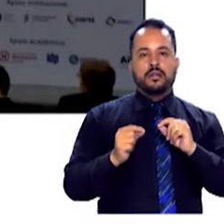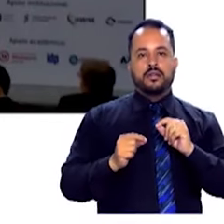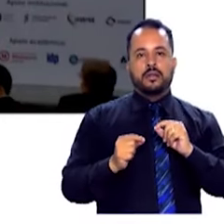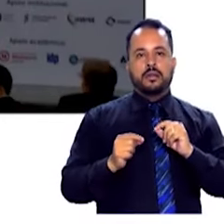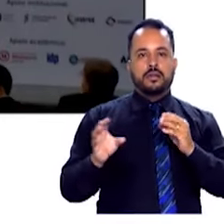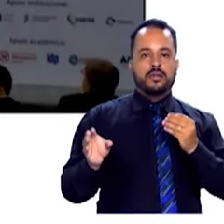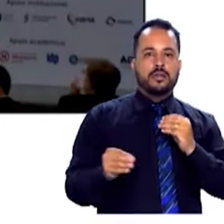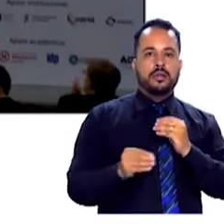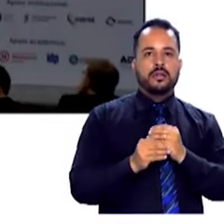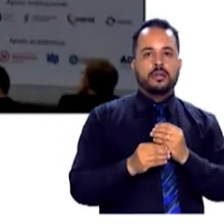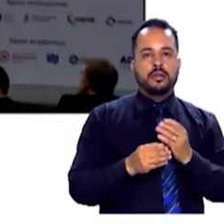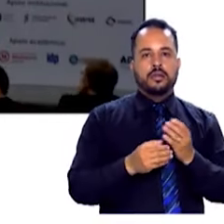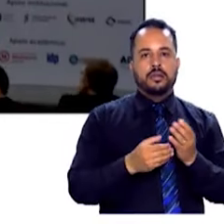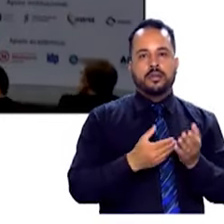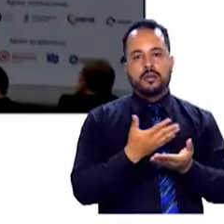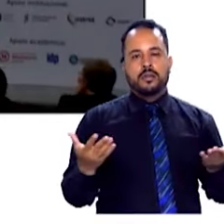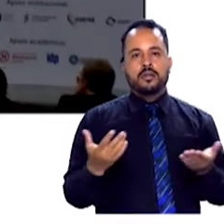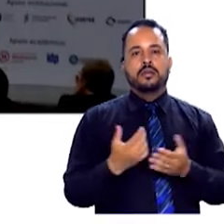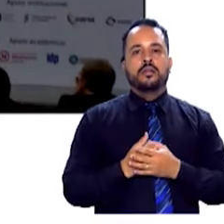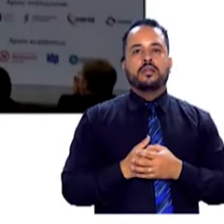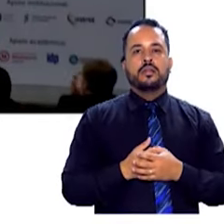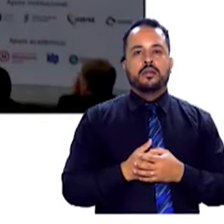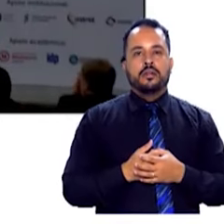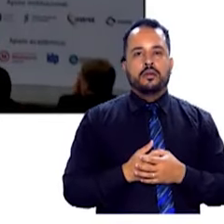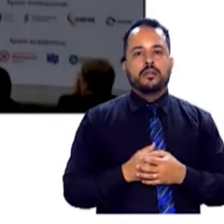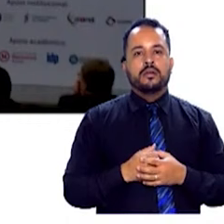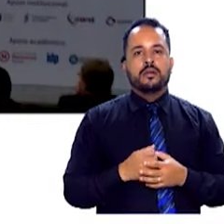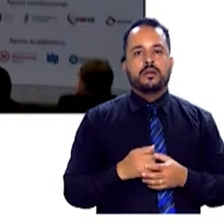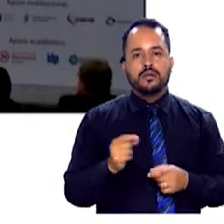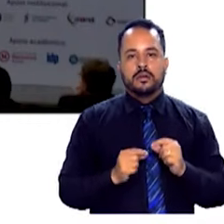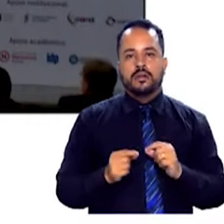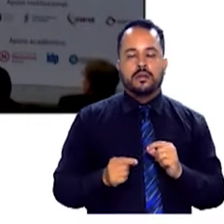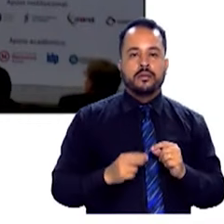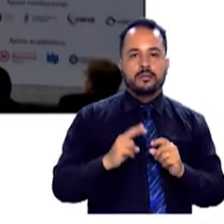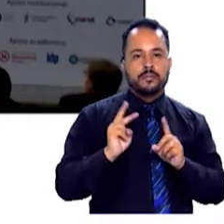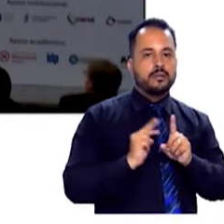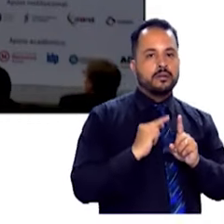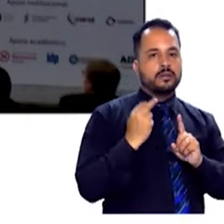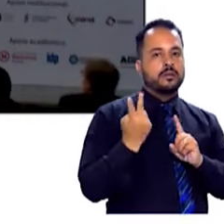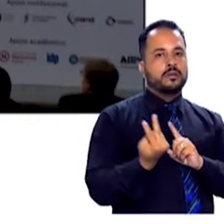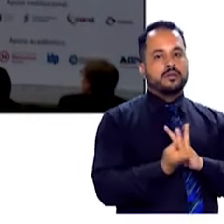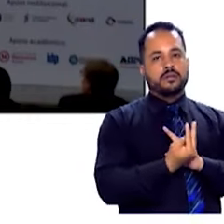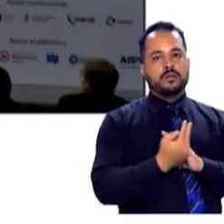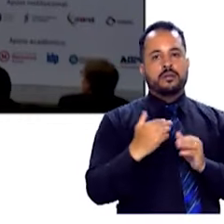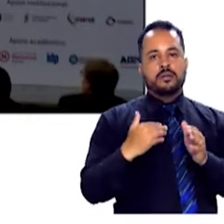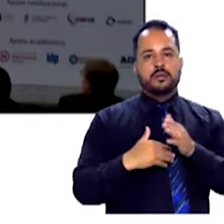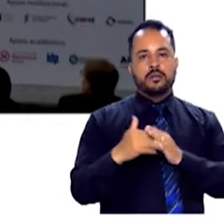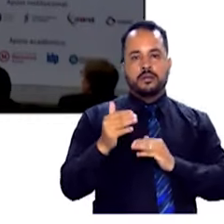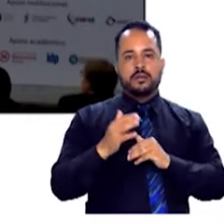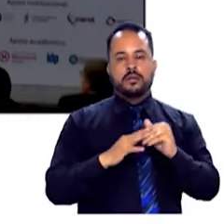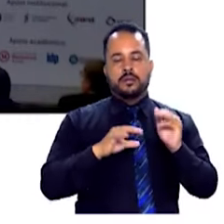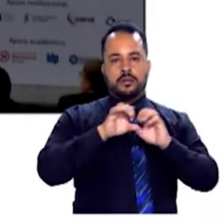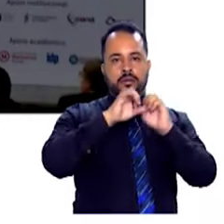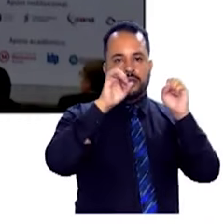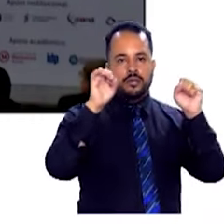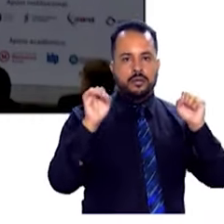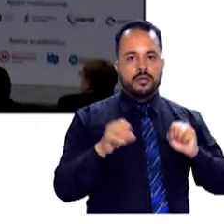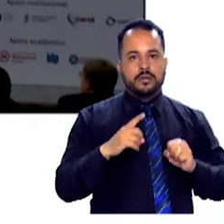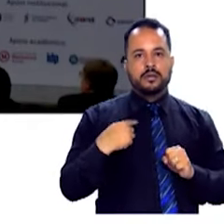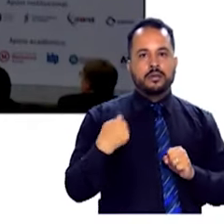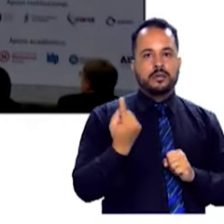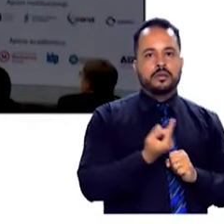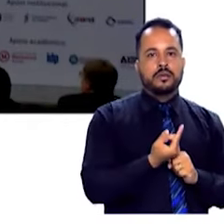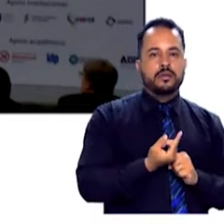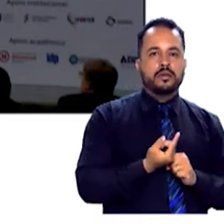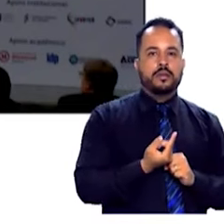aos nossos estudos com uma perspectiva de aperfeiçoamento do nosso sistema que realmente é carente